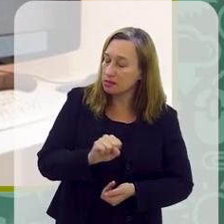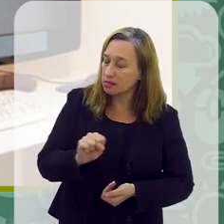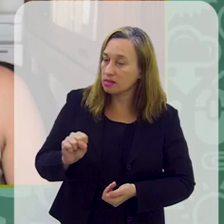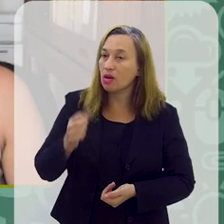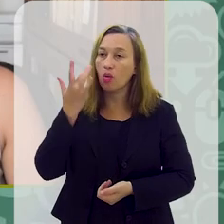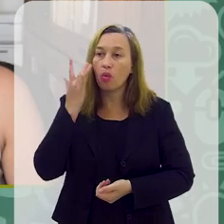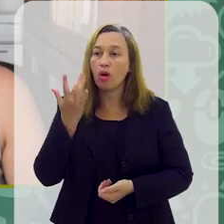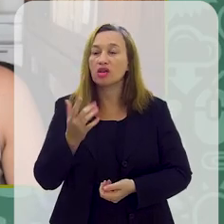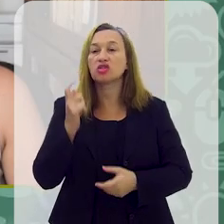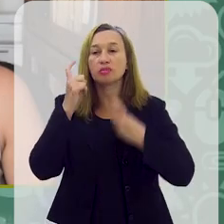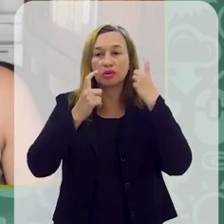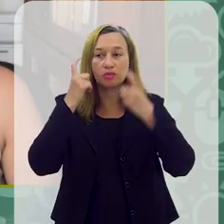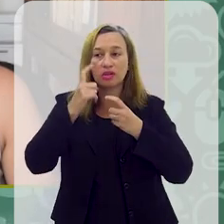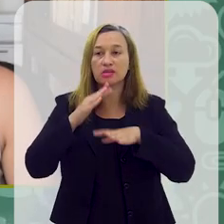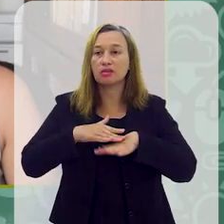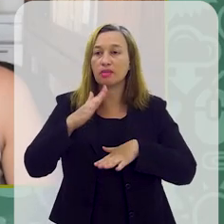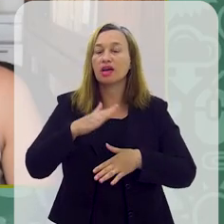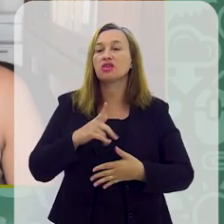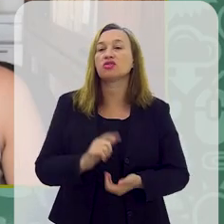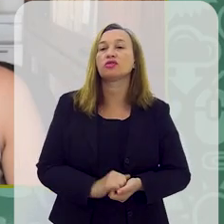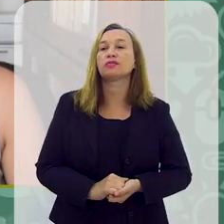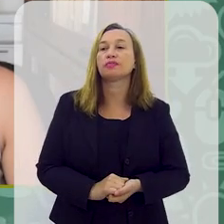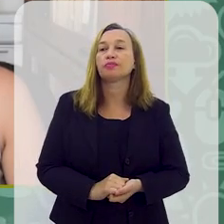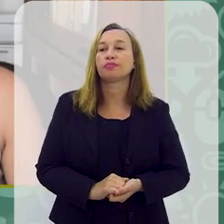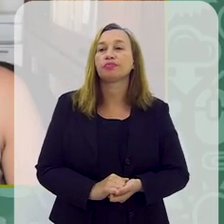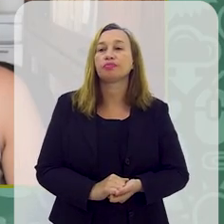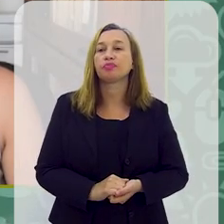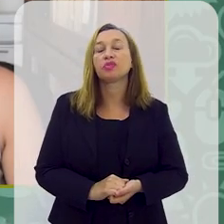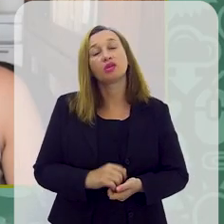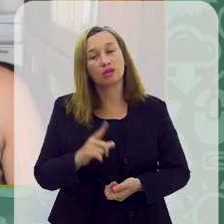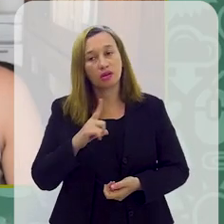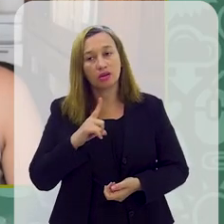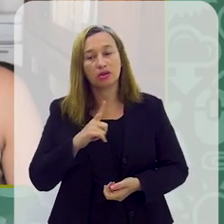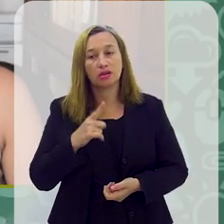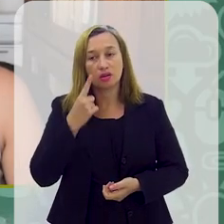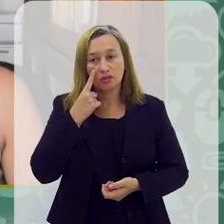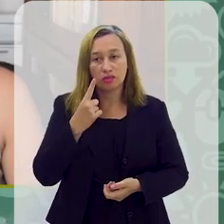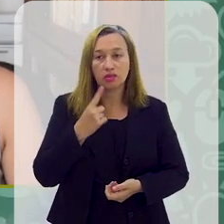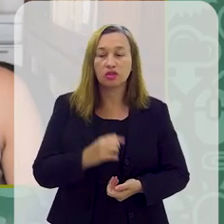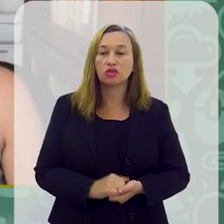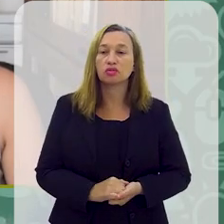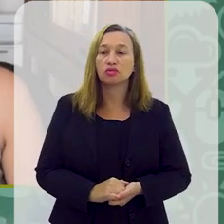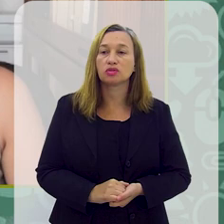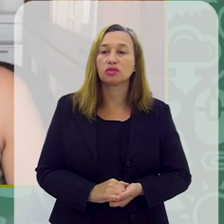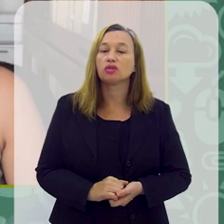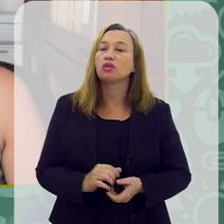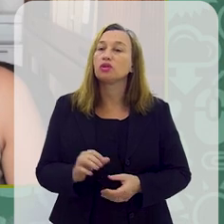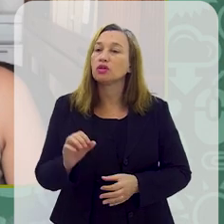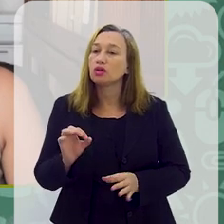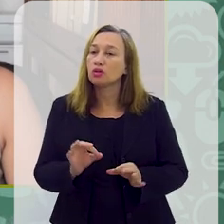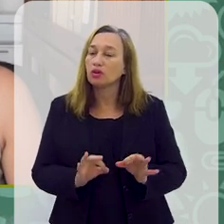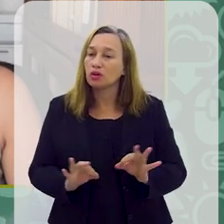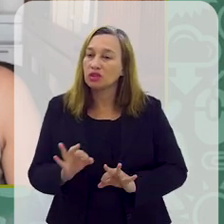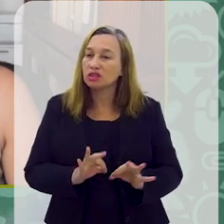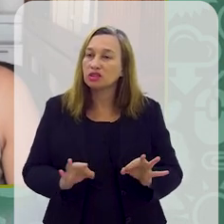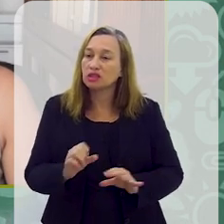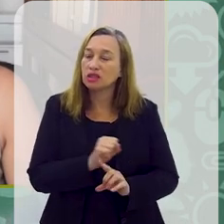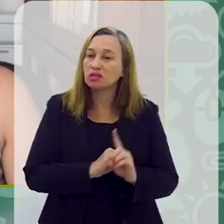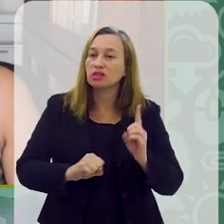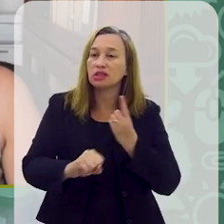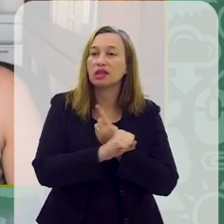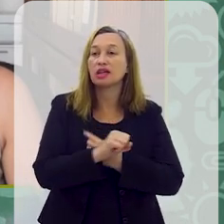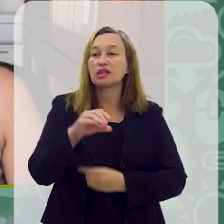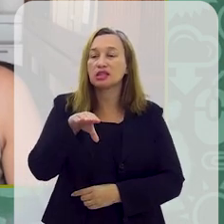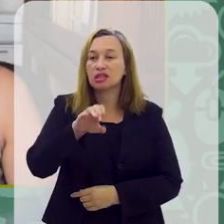adolescentes. sim, e eu acho que a maior preocupação, né, do a gente que a gente tem visto, inclusive de